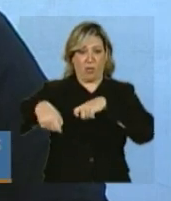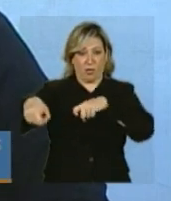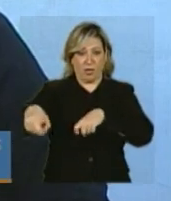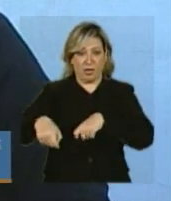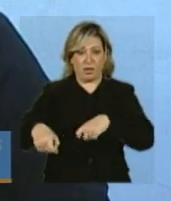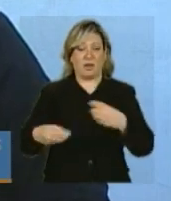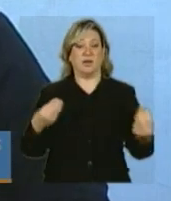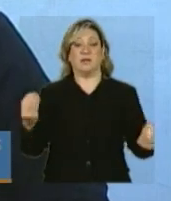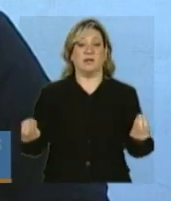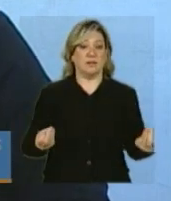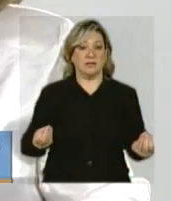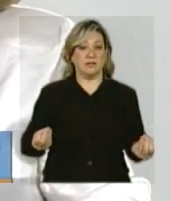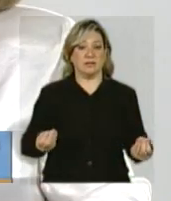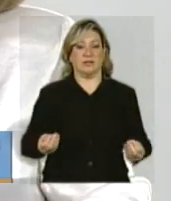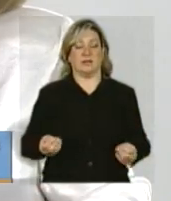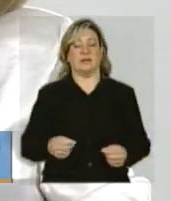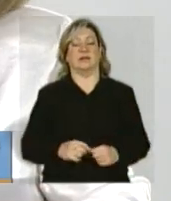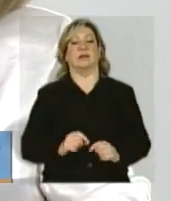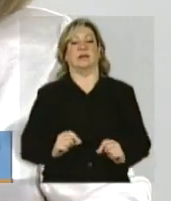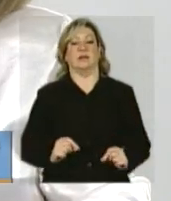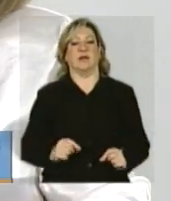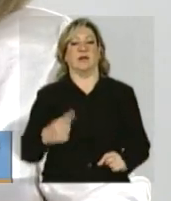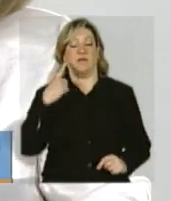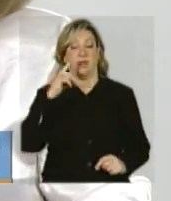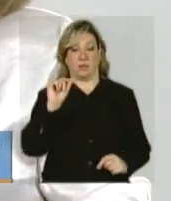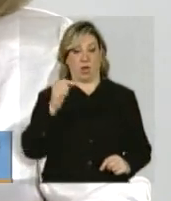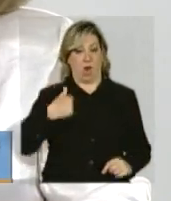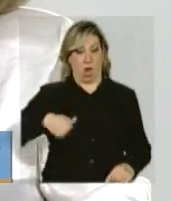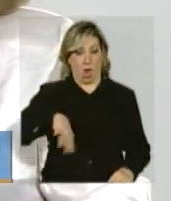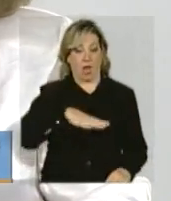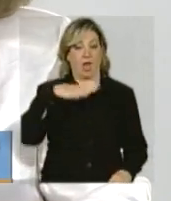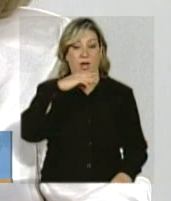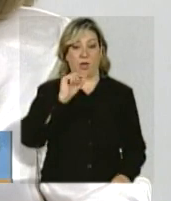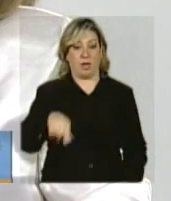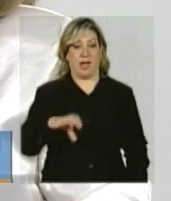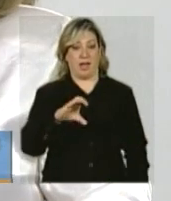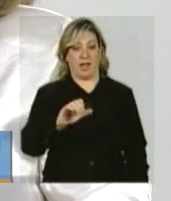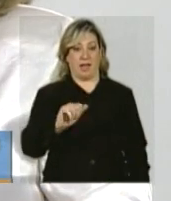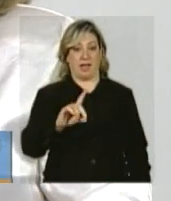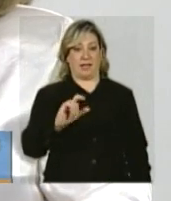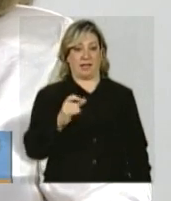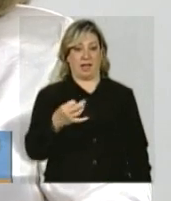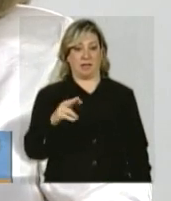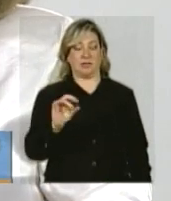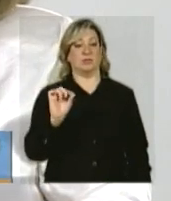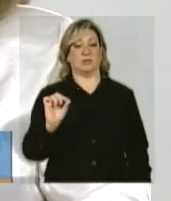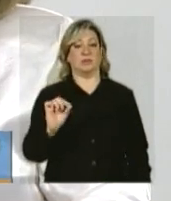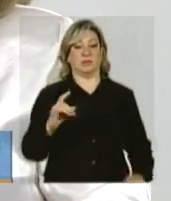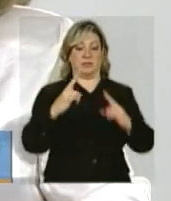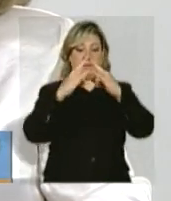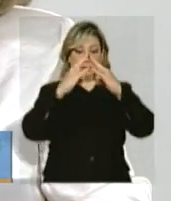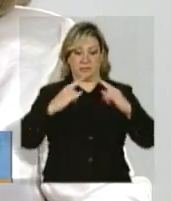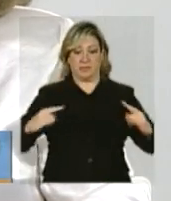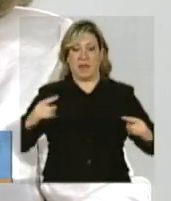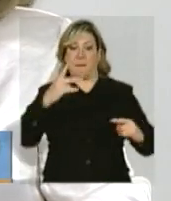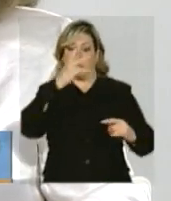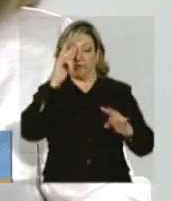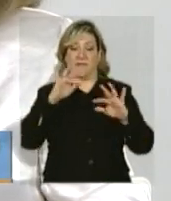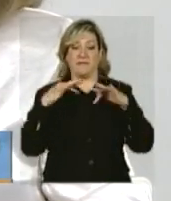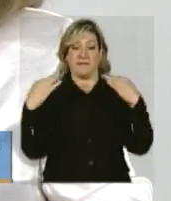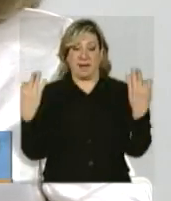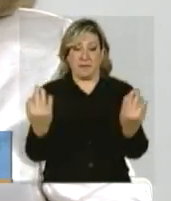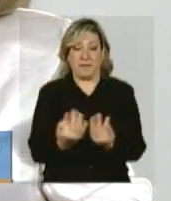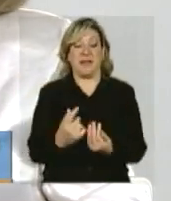à terra. Não, nós consideramos para efeito de cadastramento acampadas as famílias que